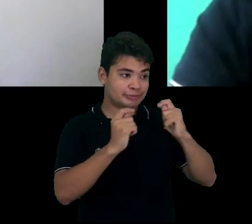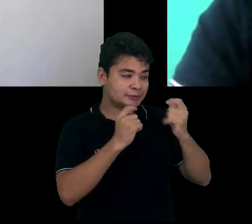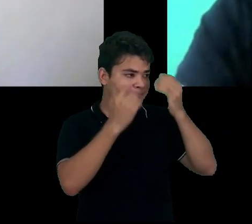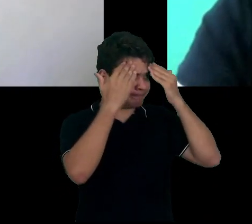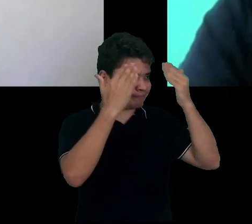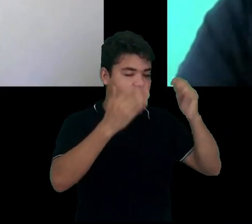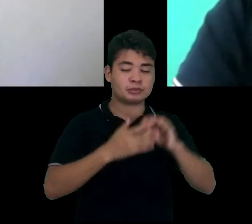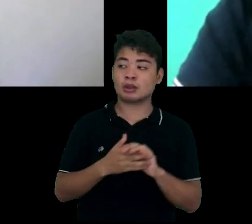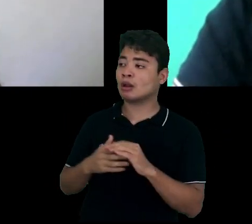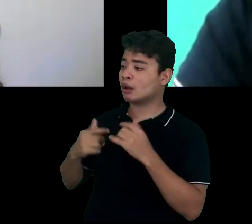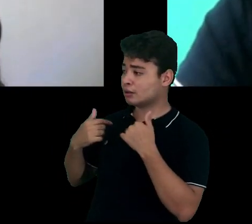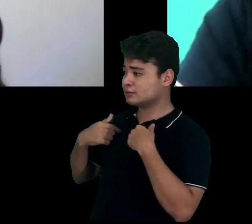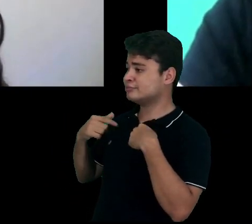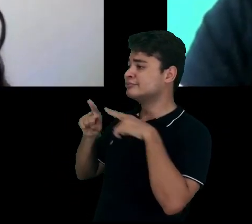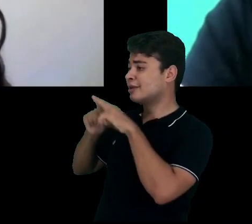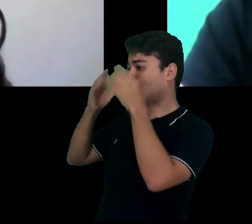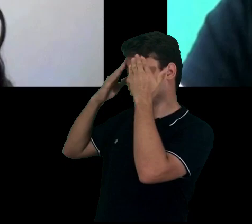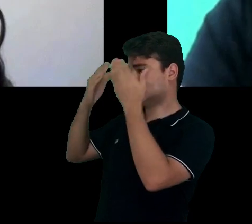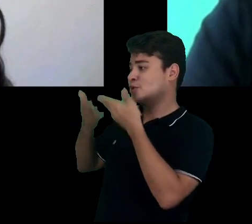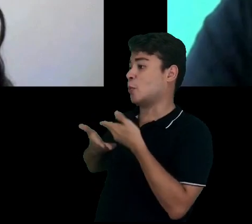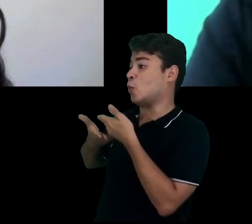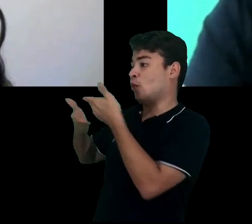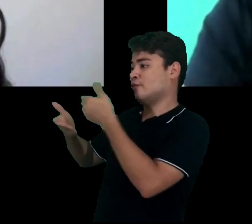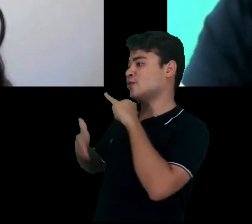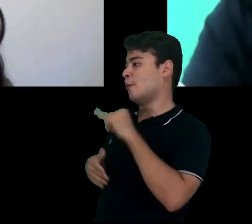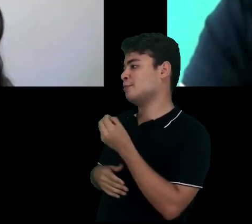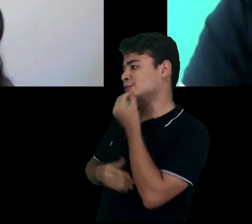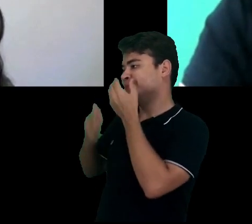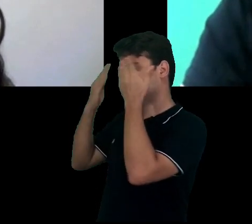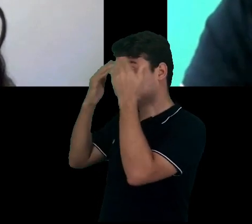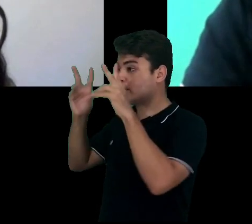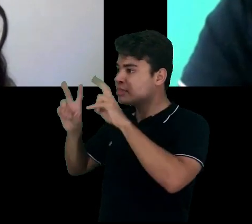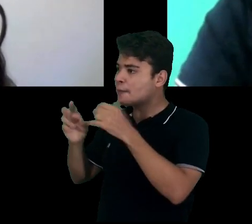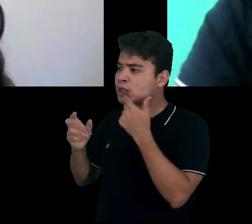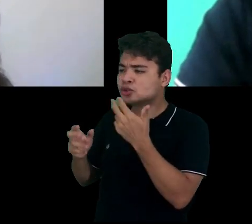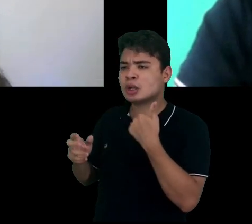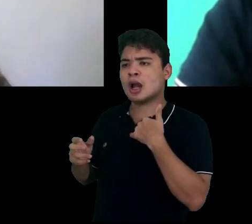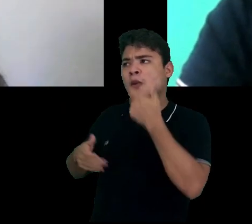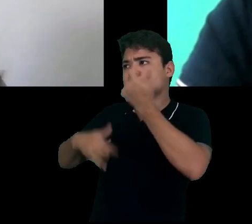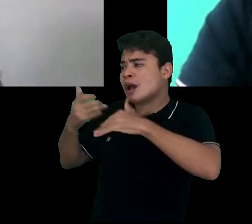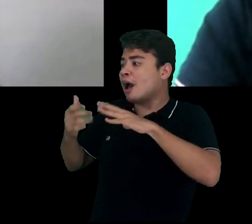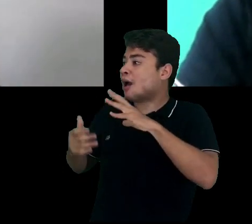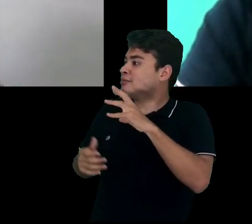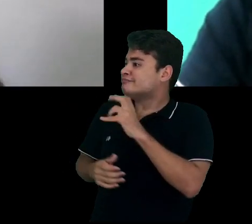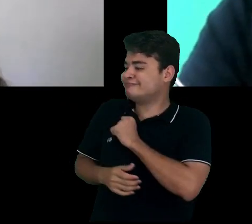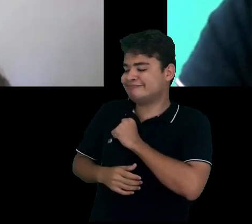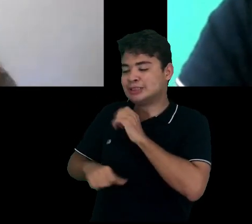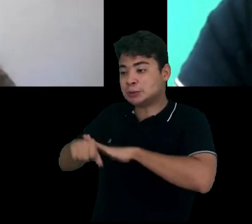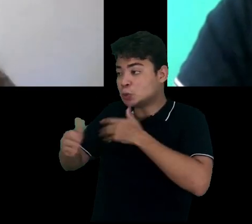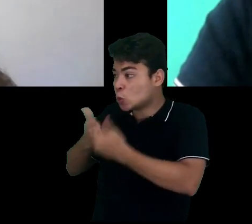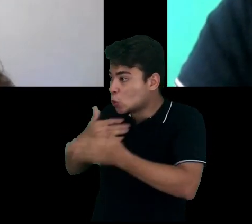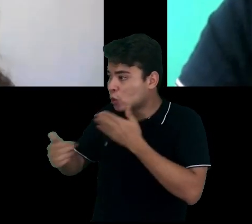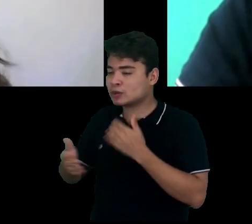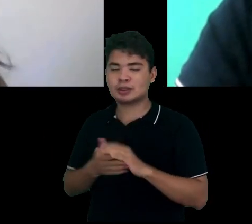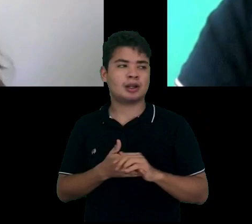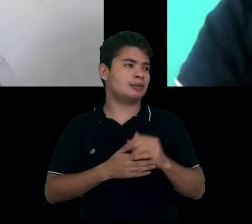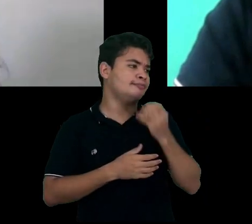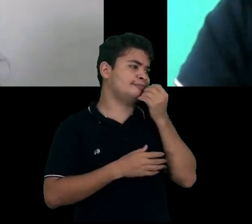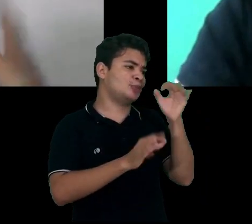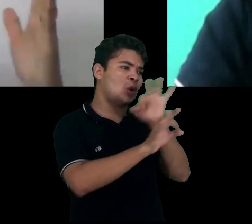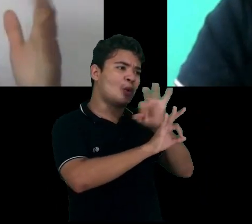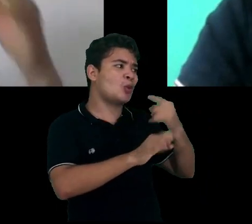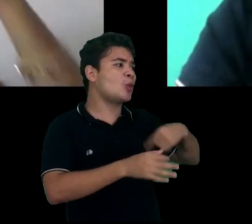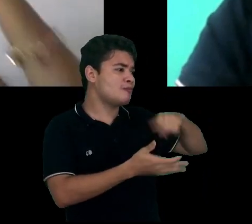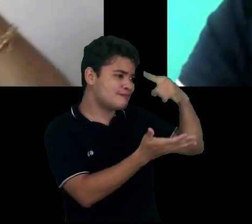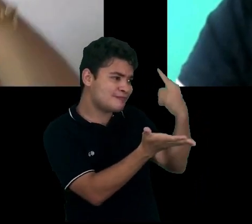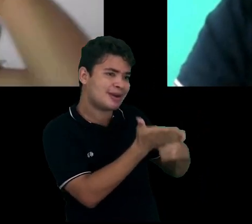eu agradeço a oportunidade, o convite. Amo falar sobre idiomas a qualquer momento. Que legal. Vamos marcar próximos